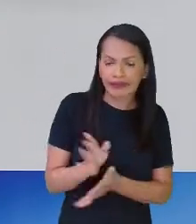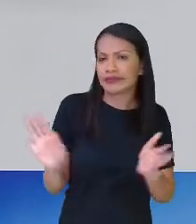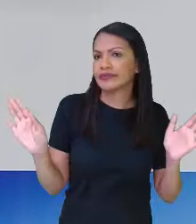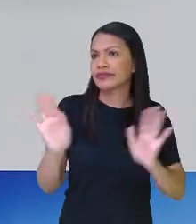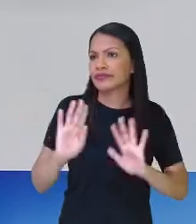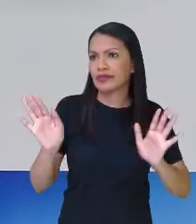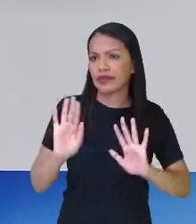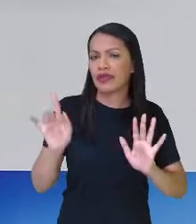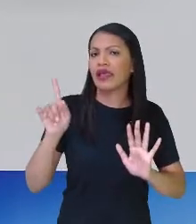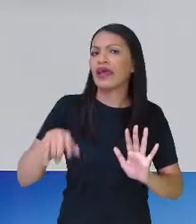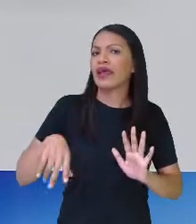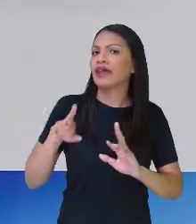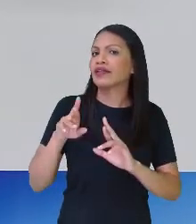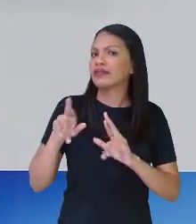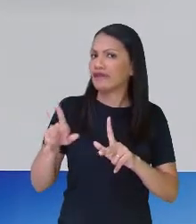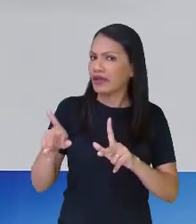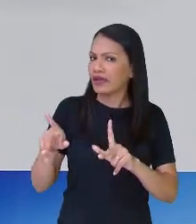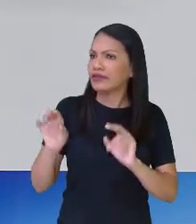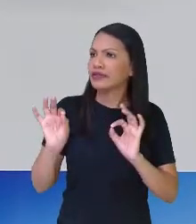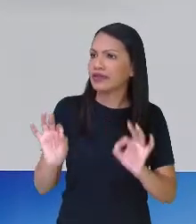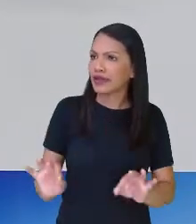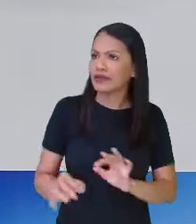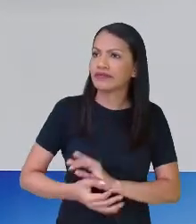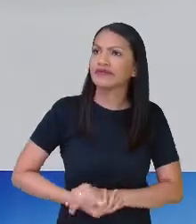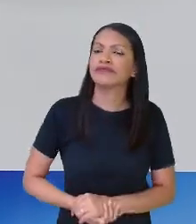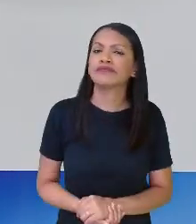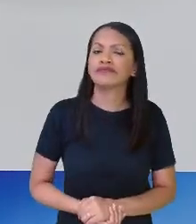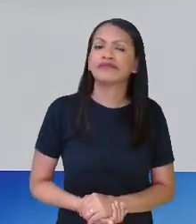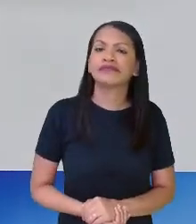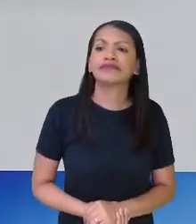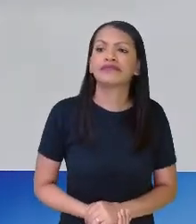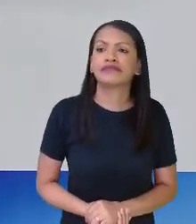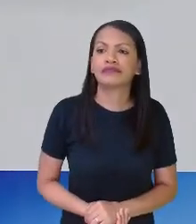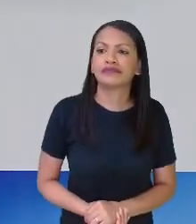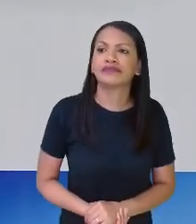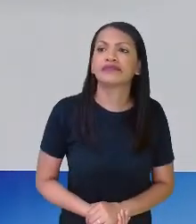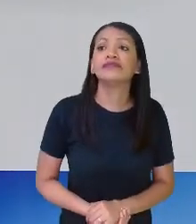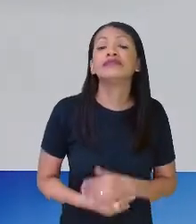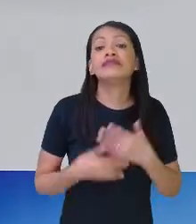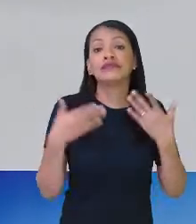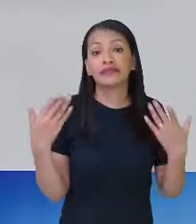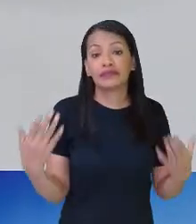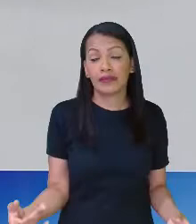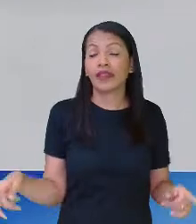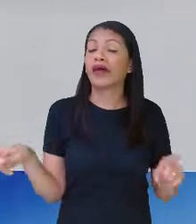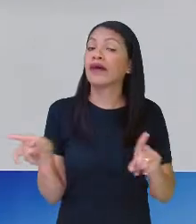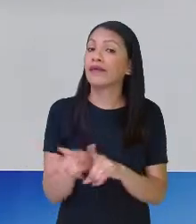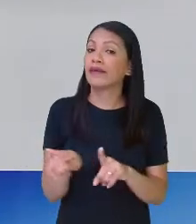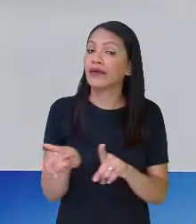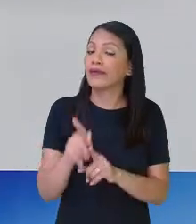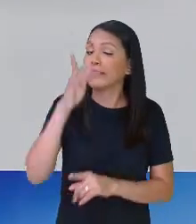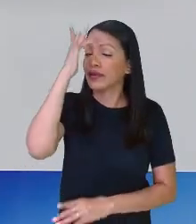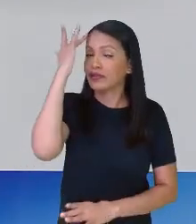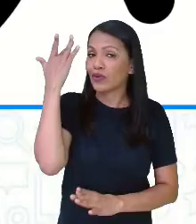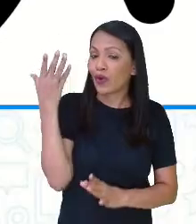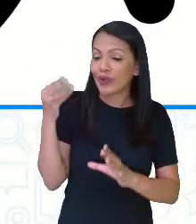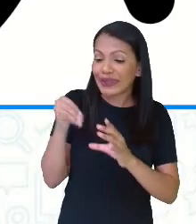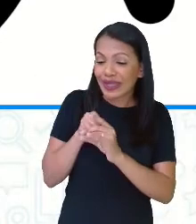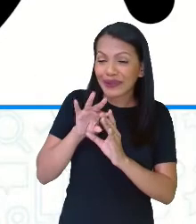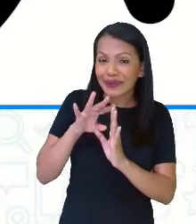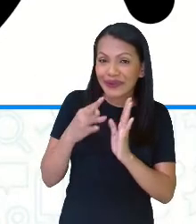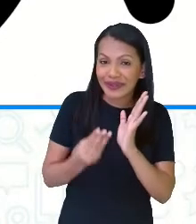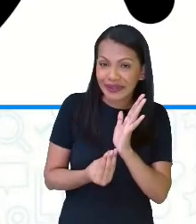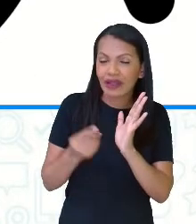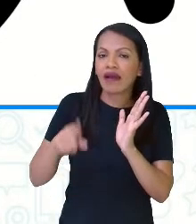são diferentes, tá certo? Então, era comum também as pessoas que estavam no quilombo ajudarem a